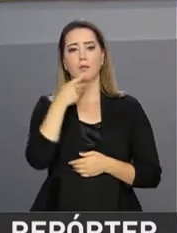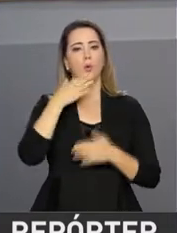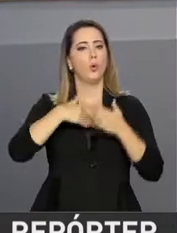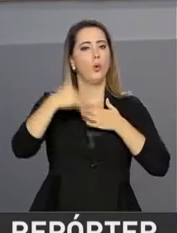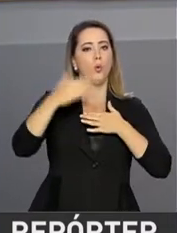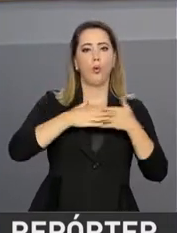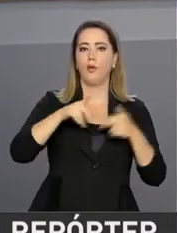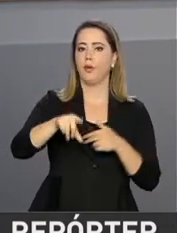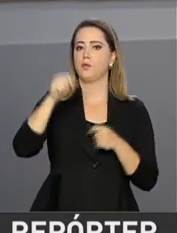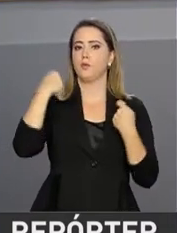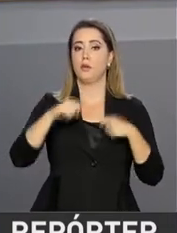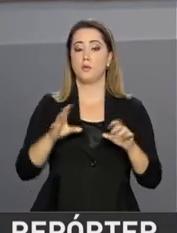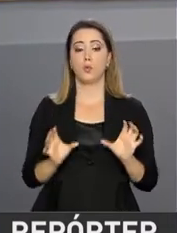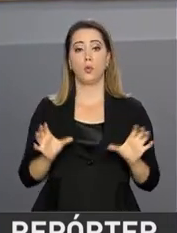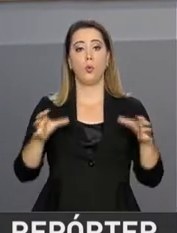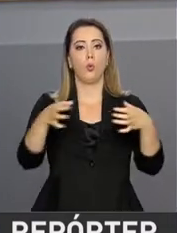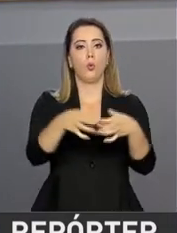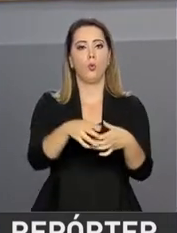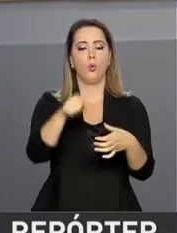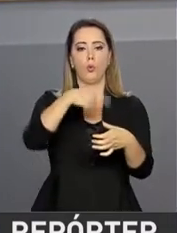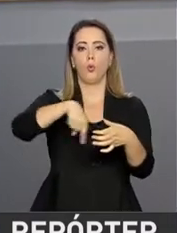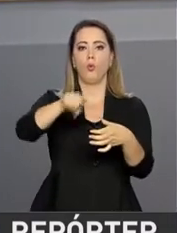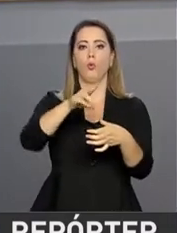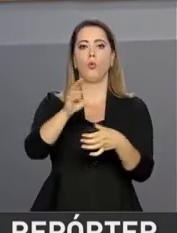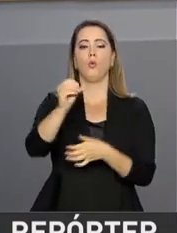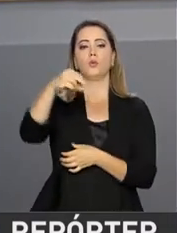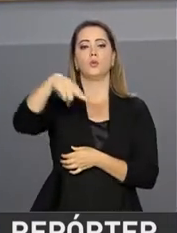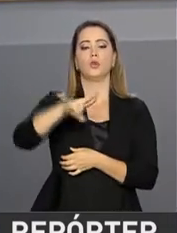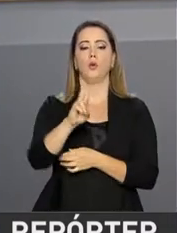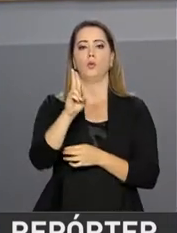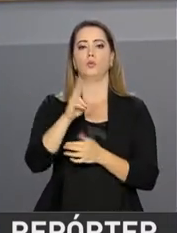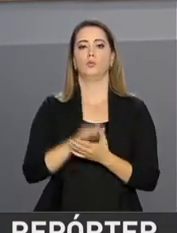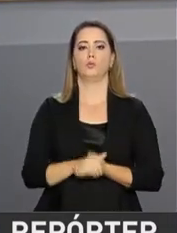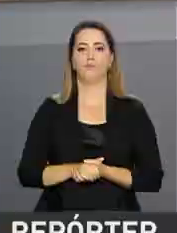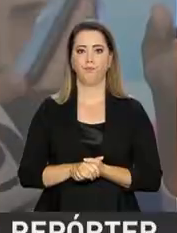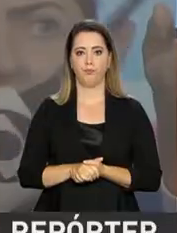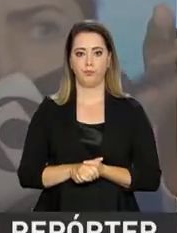terá que passar pelo conselho de segurança das nações unidas